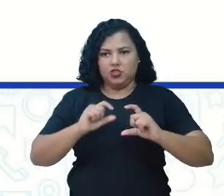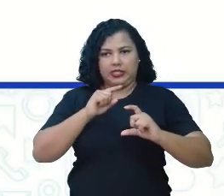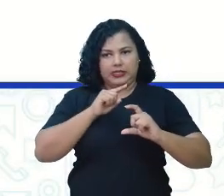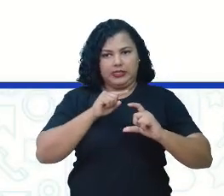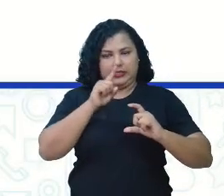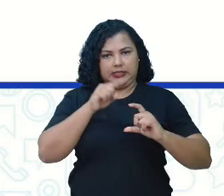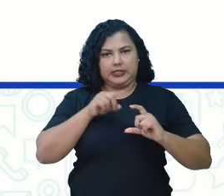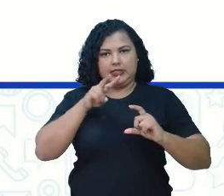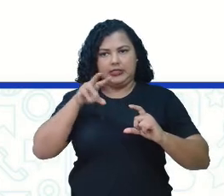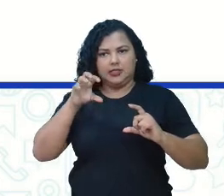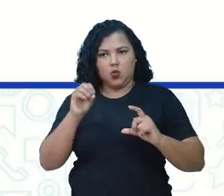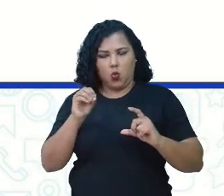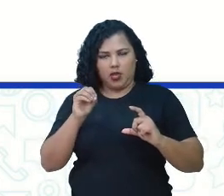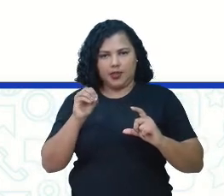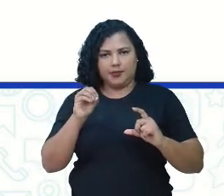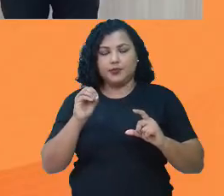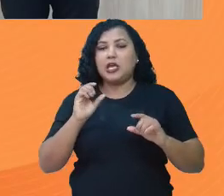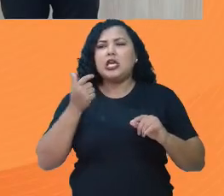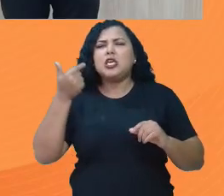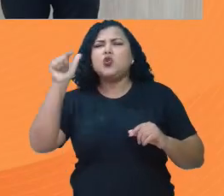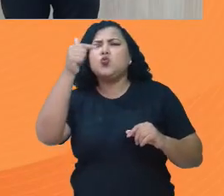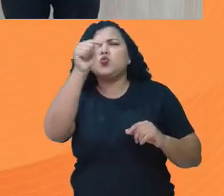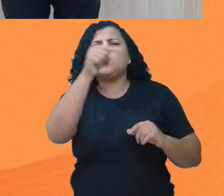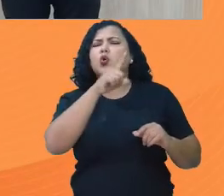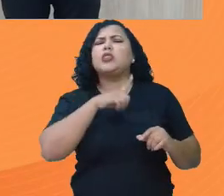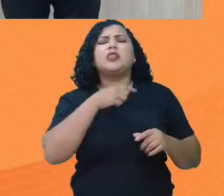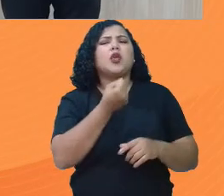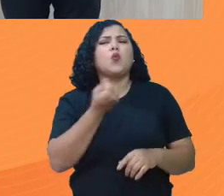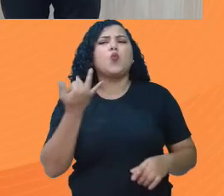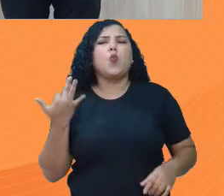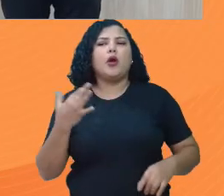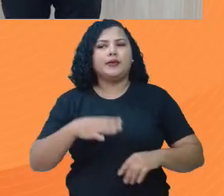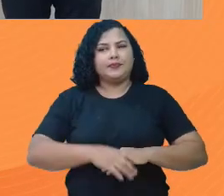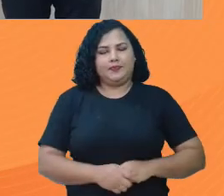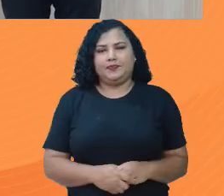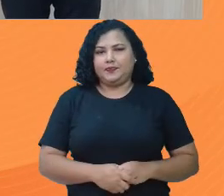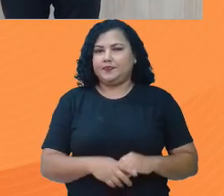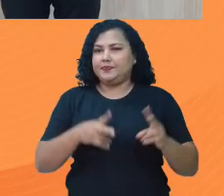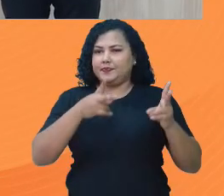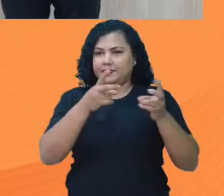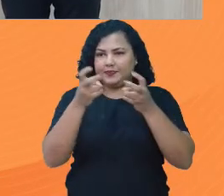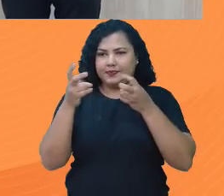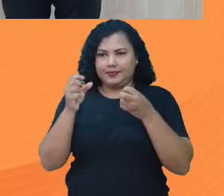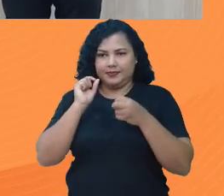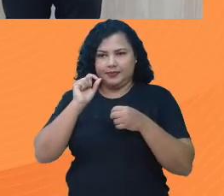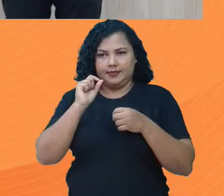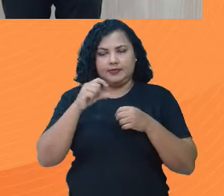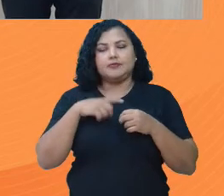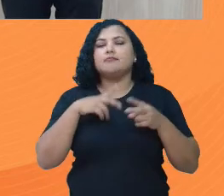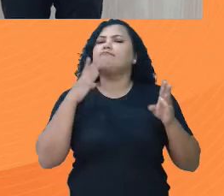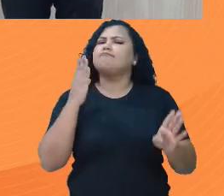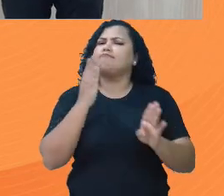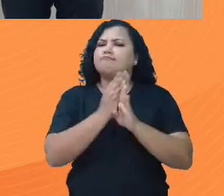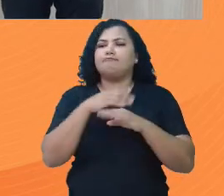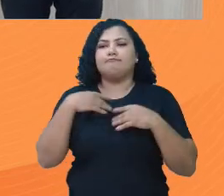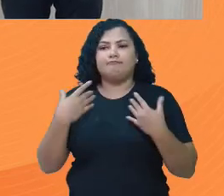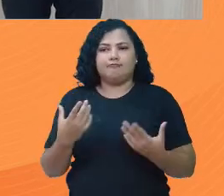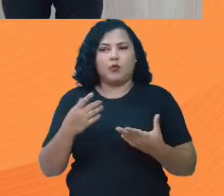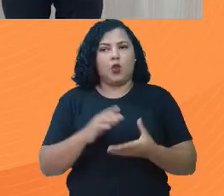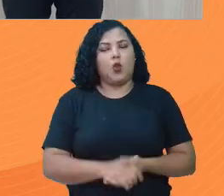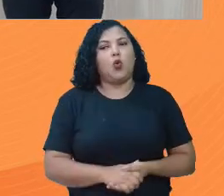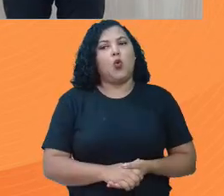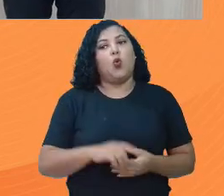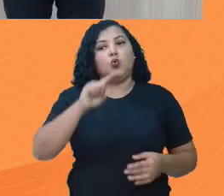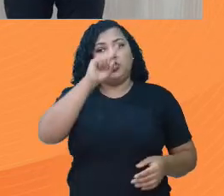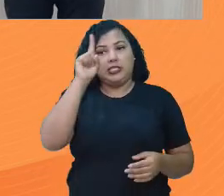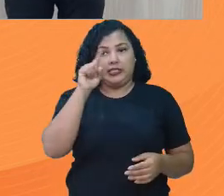graus e quero descobrir a medida dos outros ângulos, tá bom? Então, o que foi que a gente viu? A gente viu que dá para descobrir de imediato o ângulo